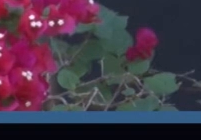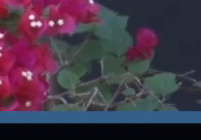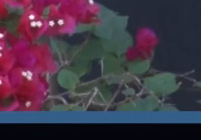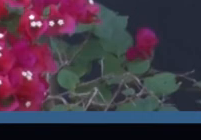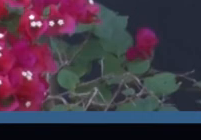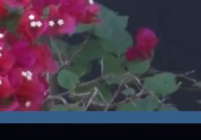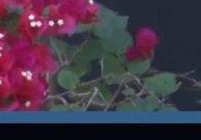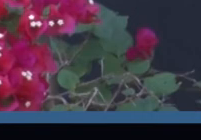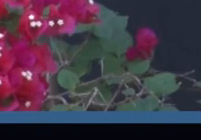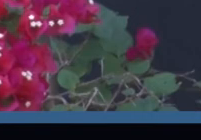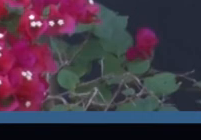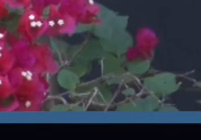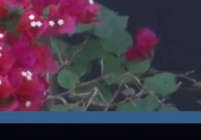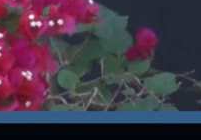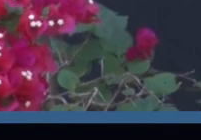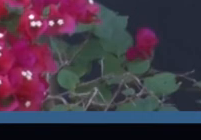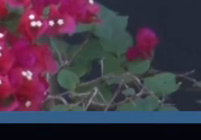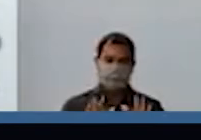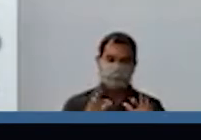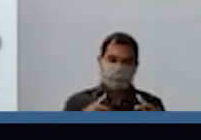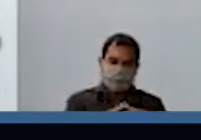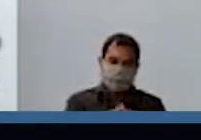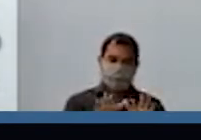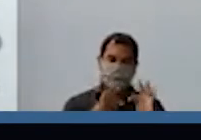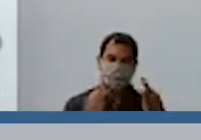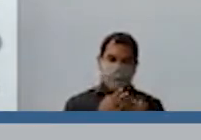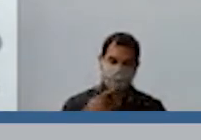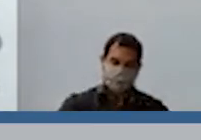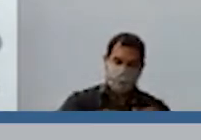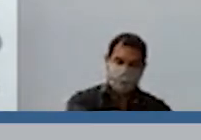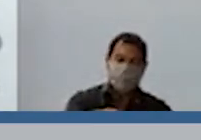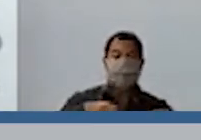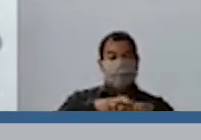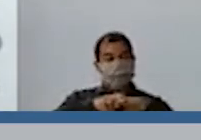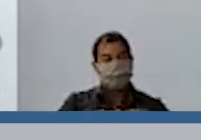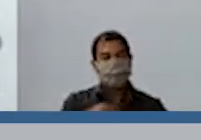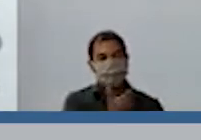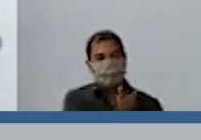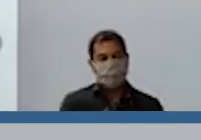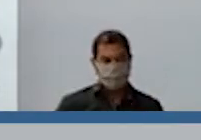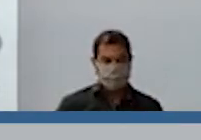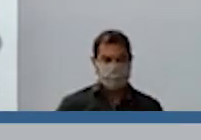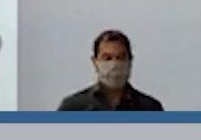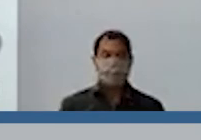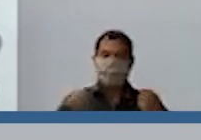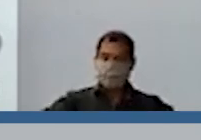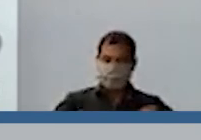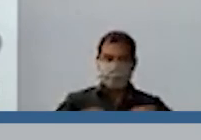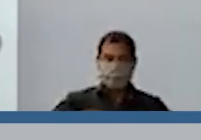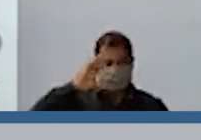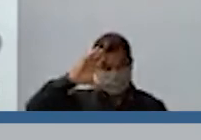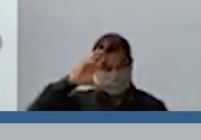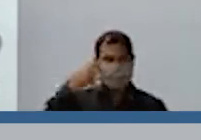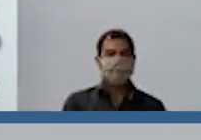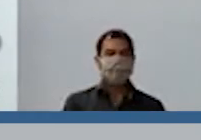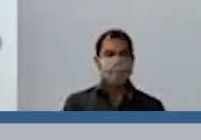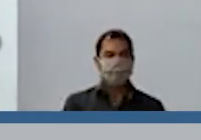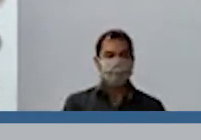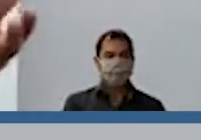de contágio do novo coronavírus. E é por isso que o governo precisa tomar decisões,